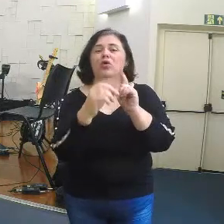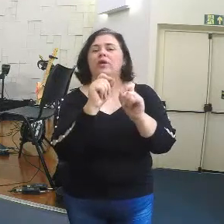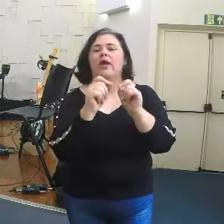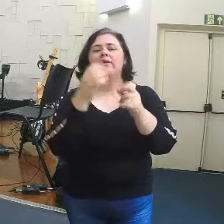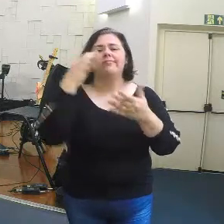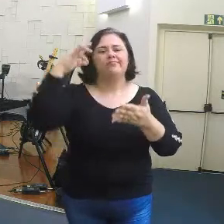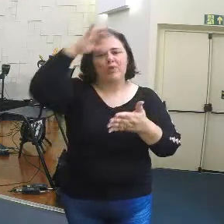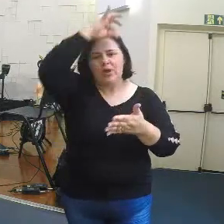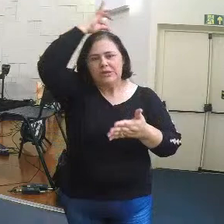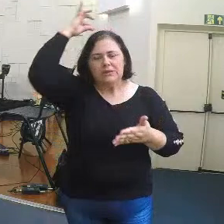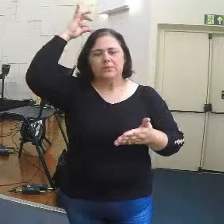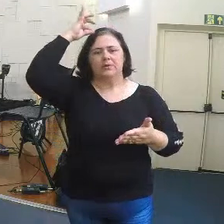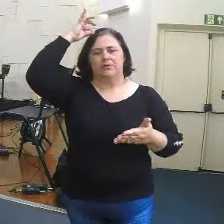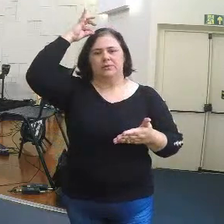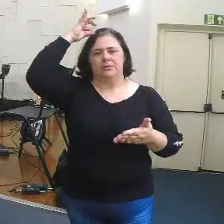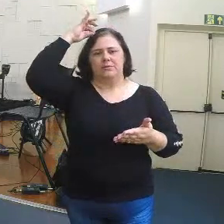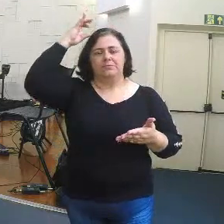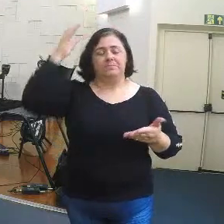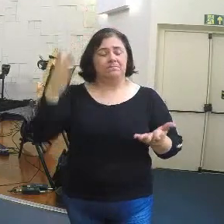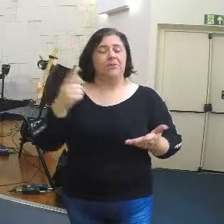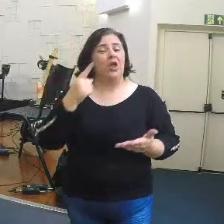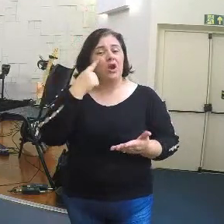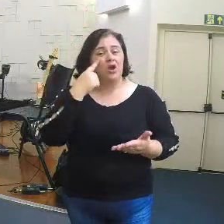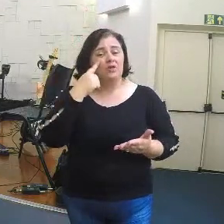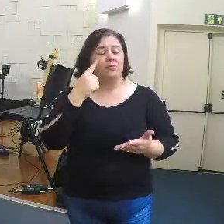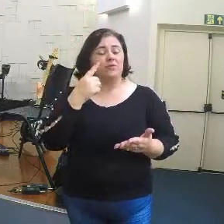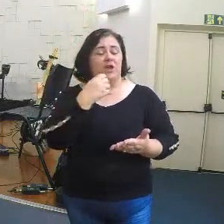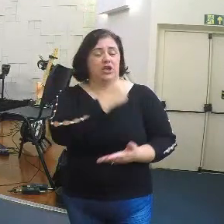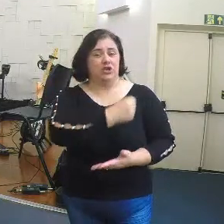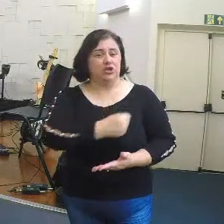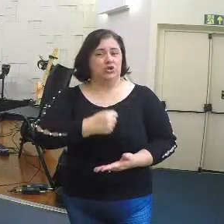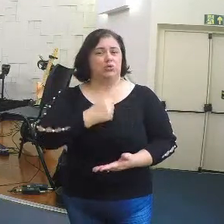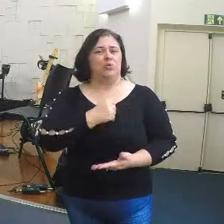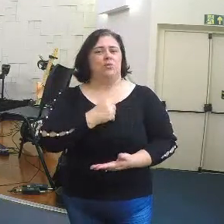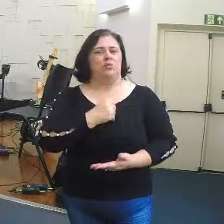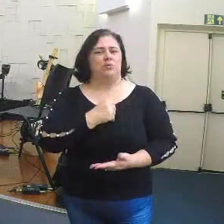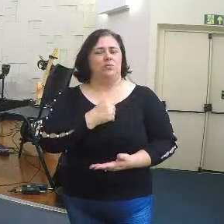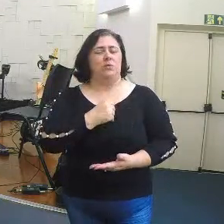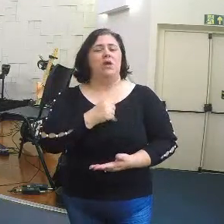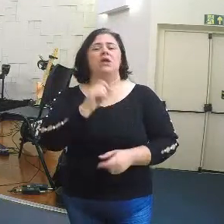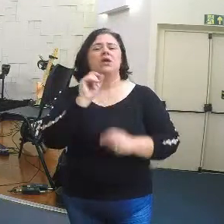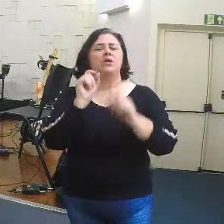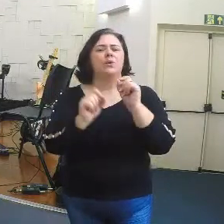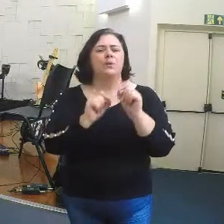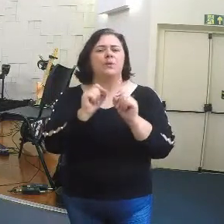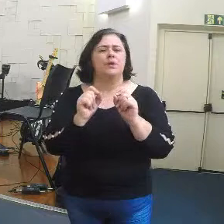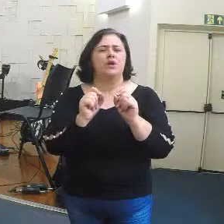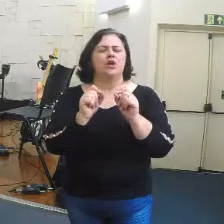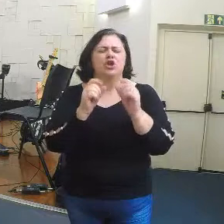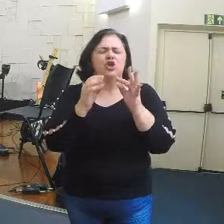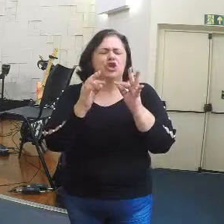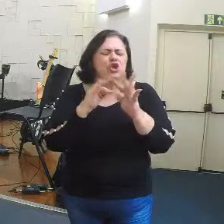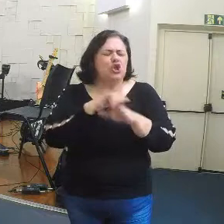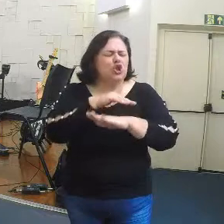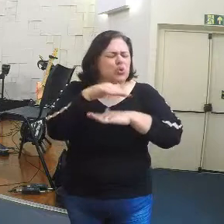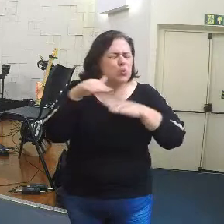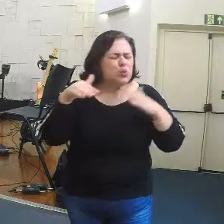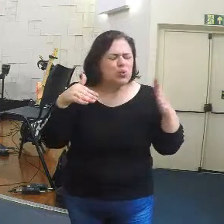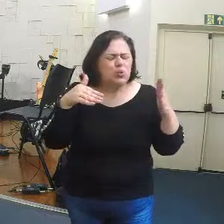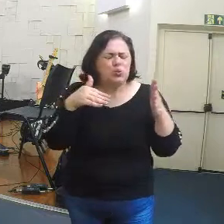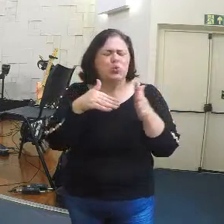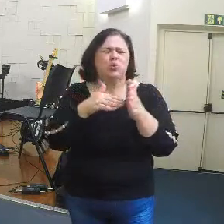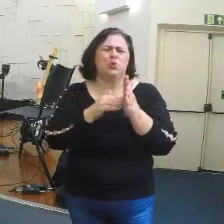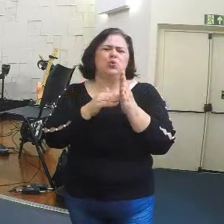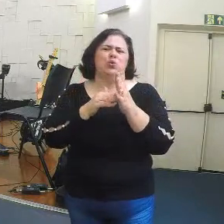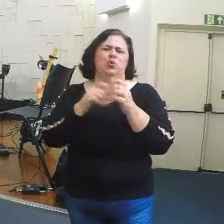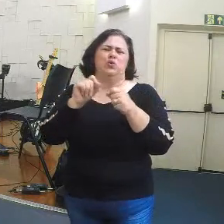vida. Porque nós vamos ver no Evangelho de João, lá é mais extenso, que todas as coisas foram feitas por meio dele e sem ele